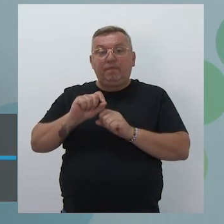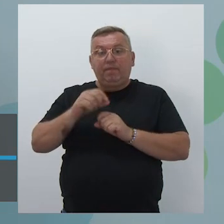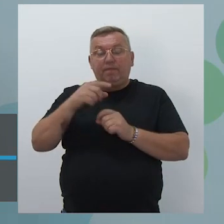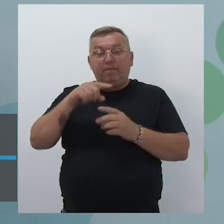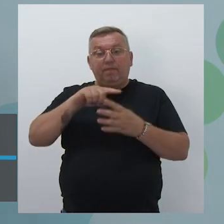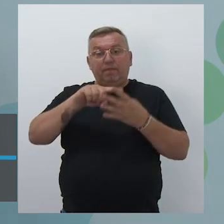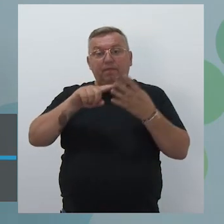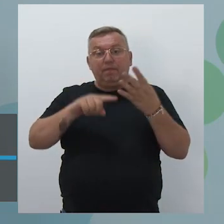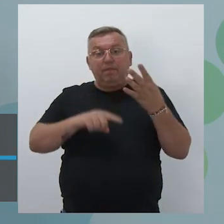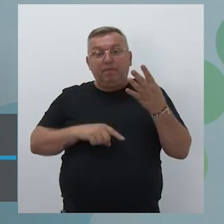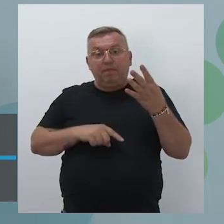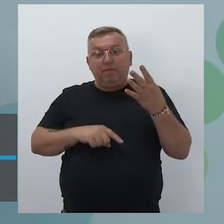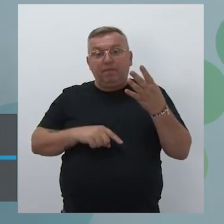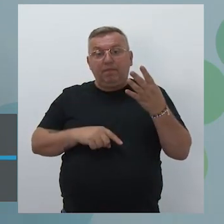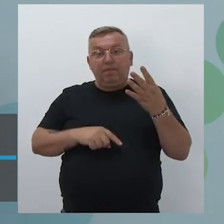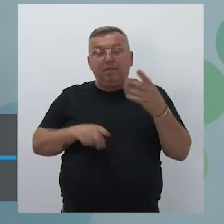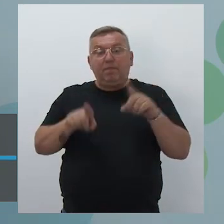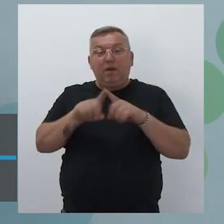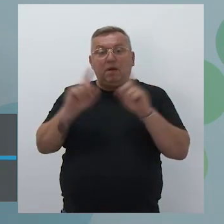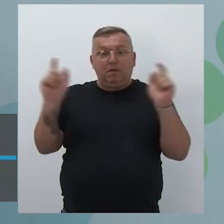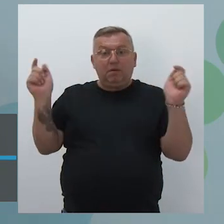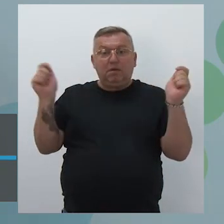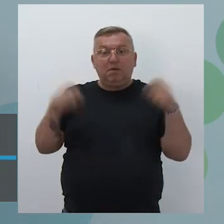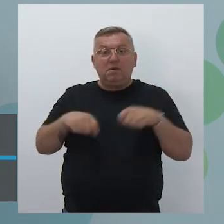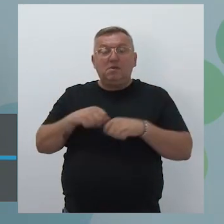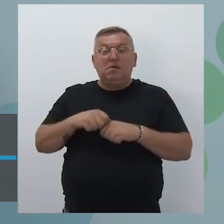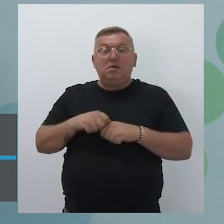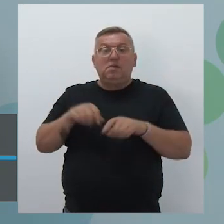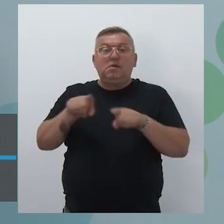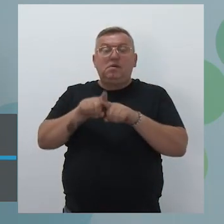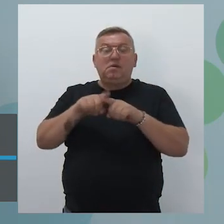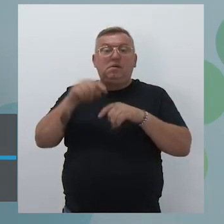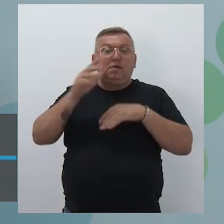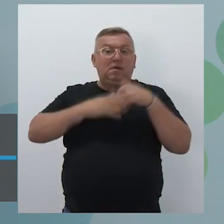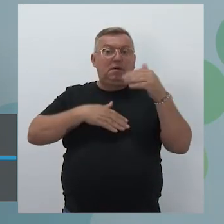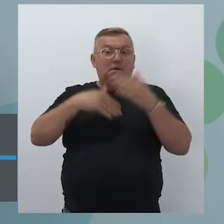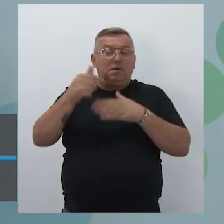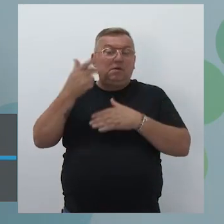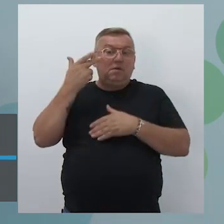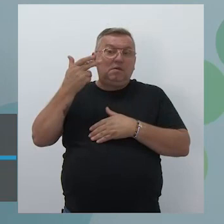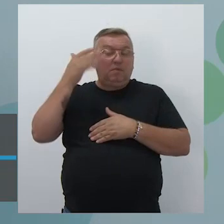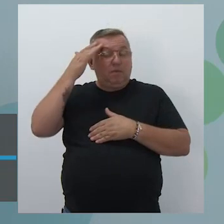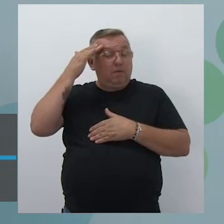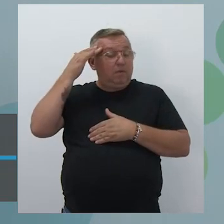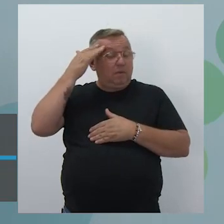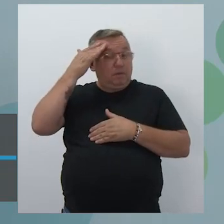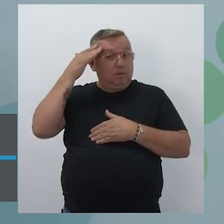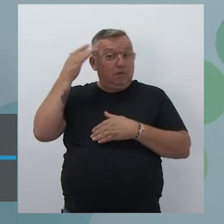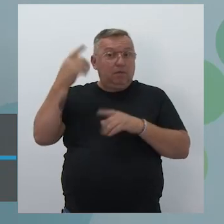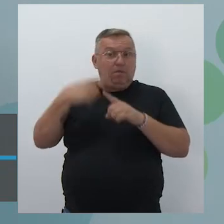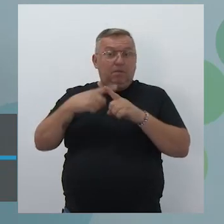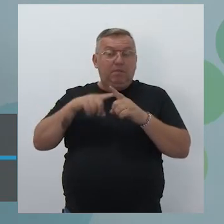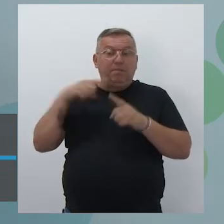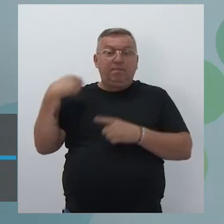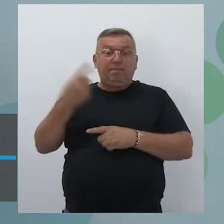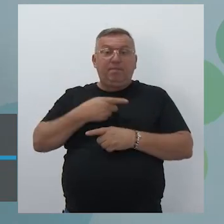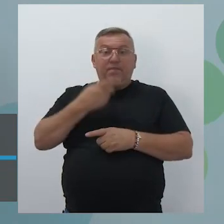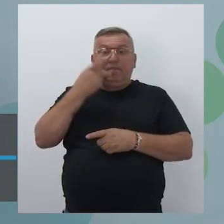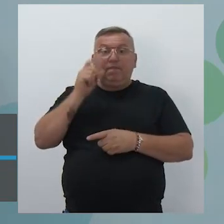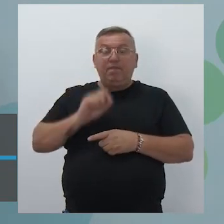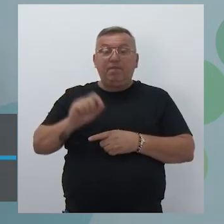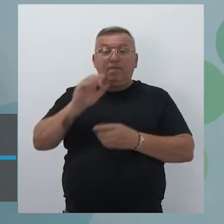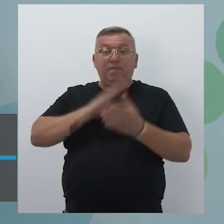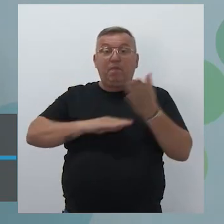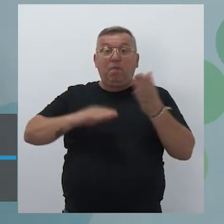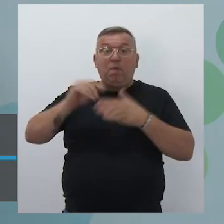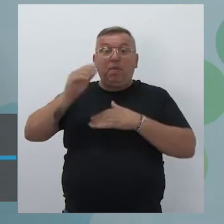componentes desenvolverem as competências e as habilidades comuns. Porque, como nós dissemos, todas